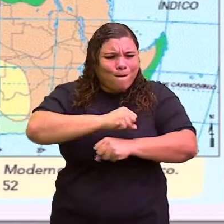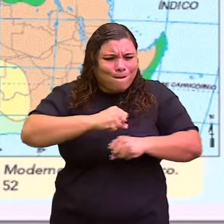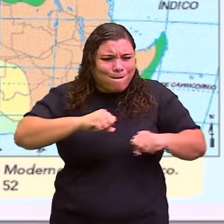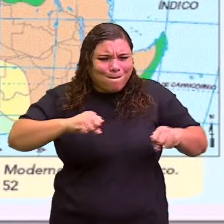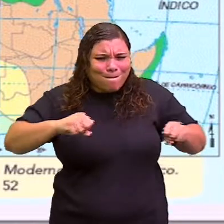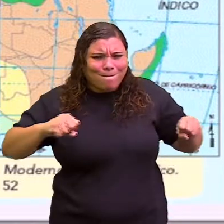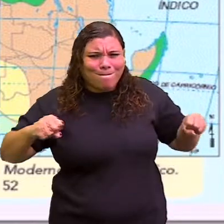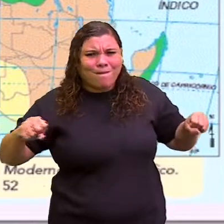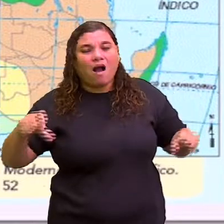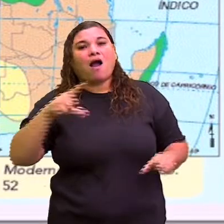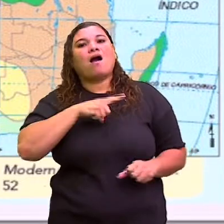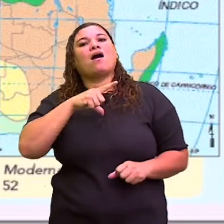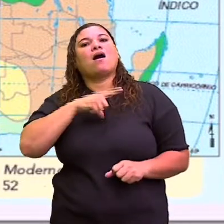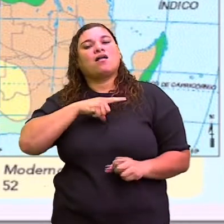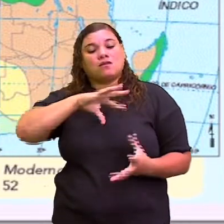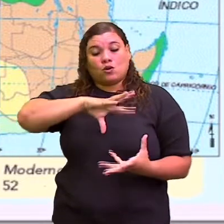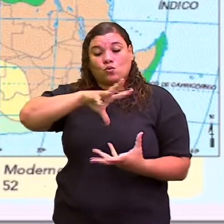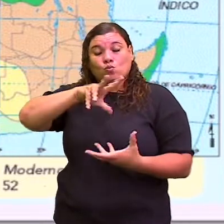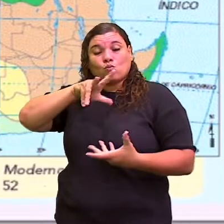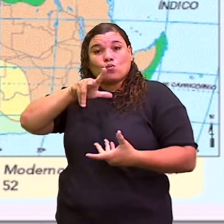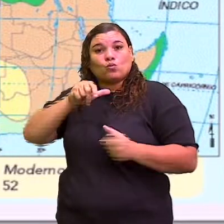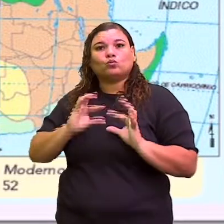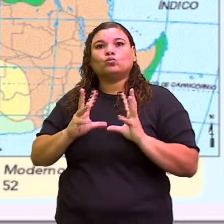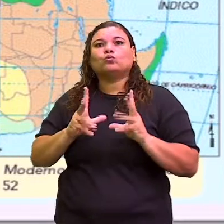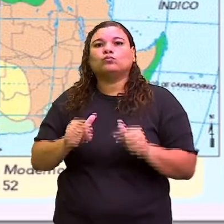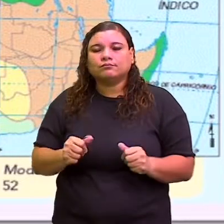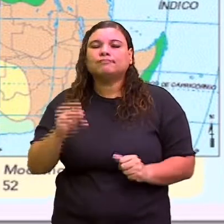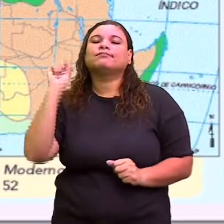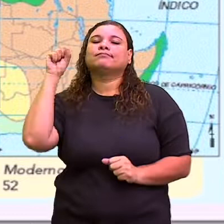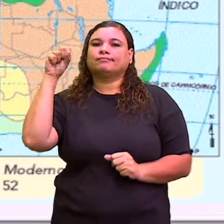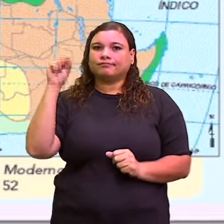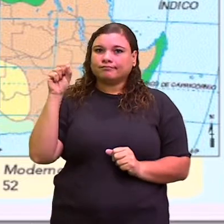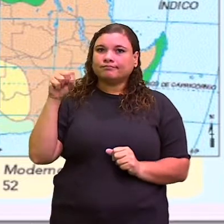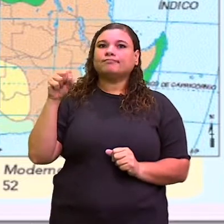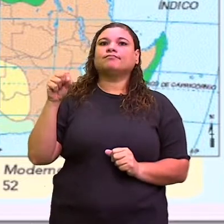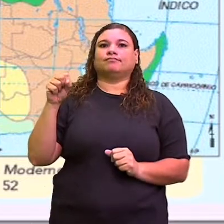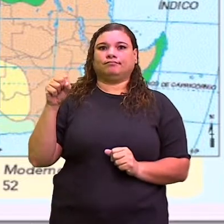deserto, clima desértico. Qual é a característica dele?